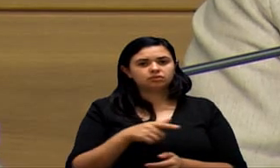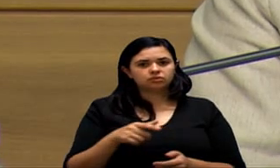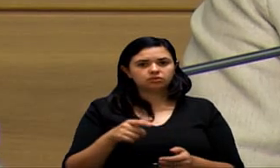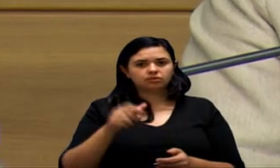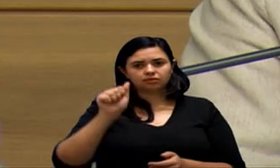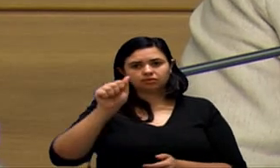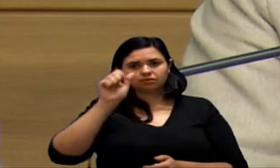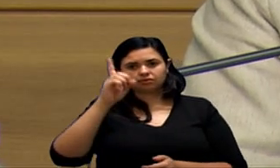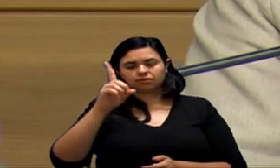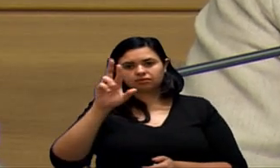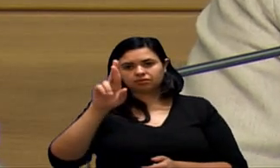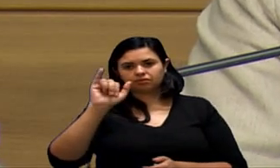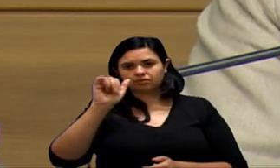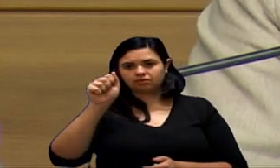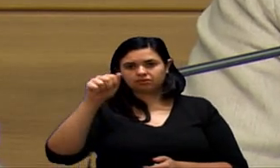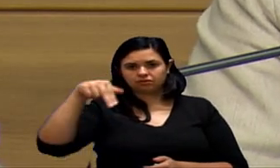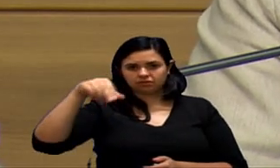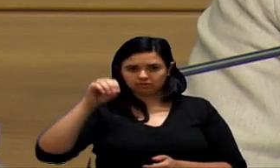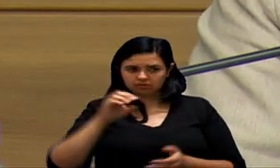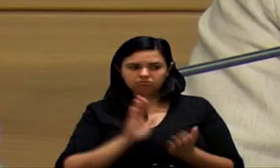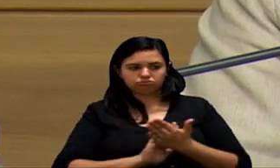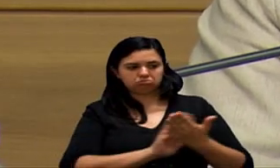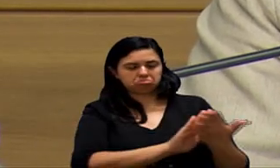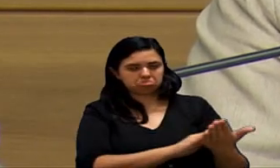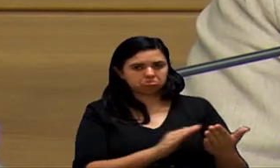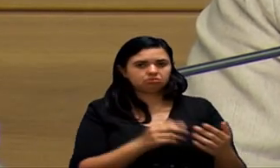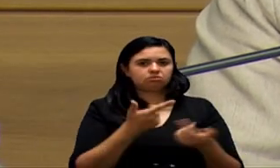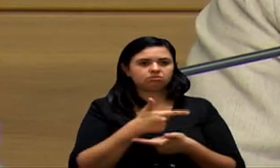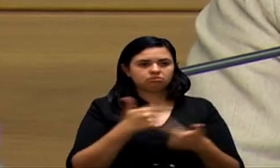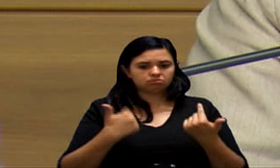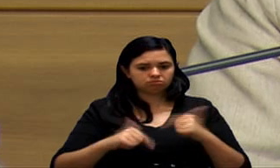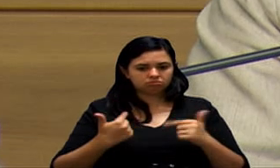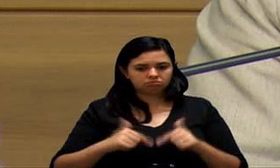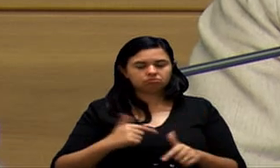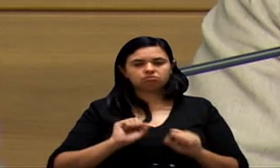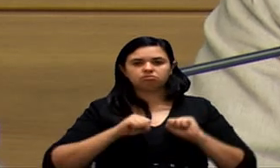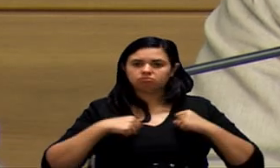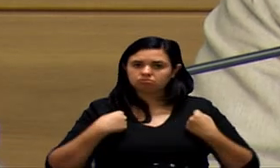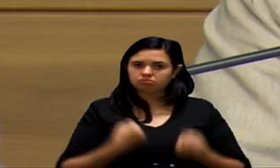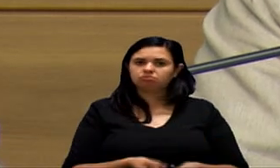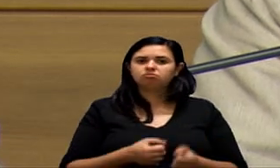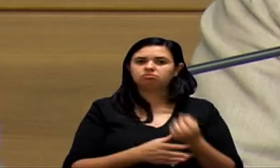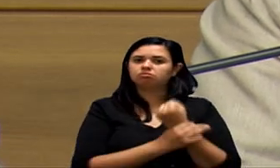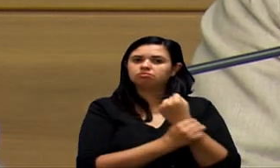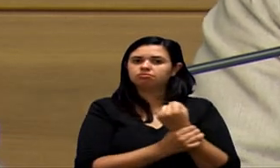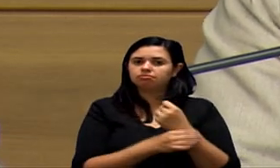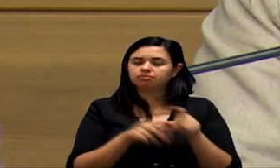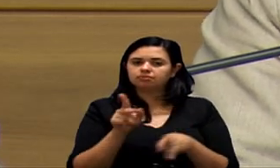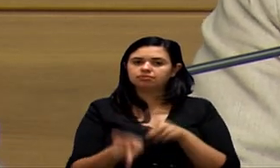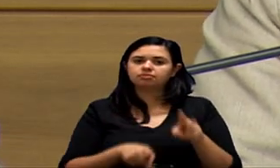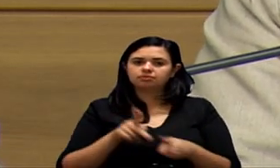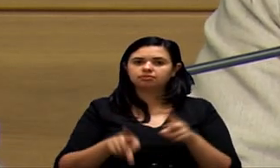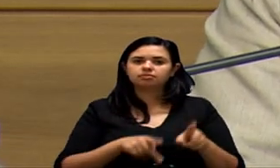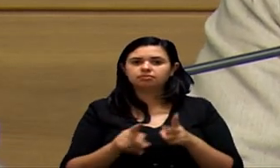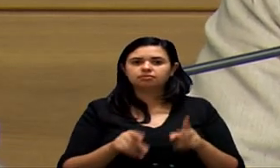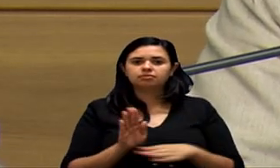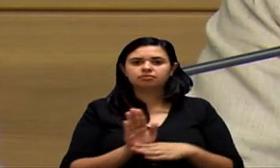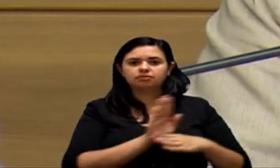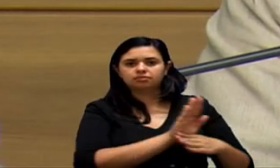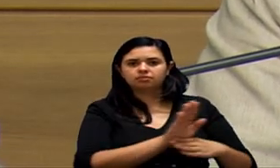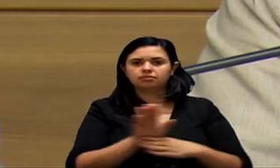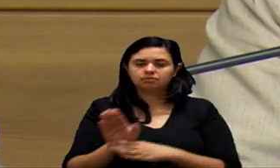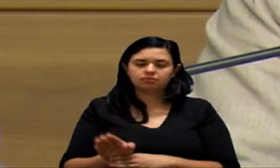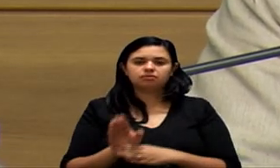pelo serviços exemplares prestados à comunidade pela dedicação inabalável à segurança pública. Sua atuação na defesa da ordem pública tem